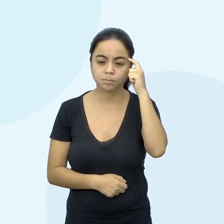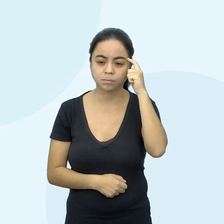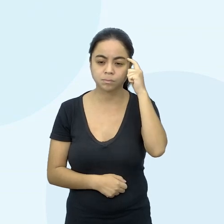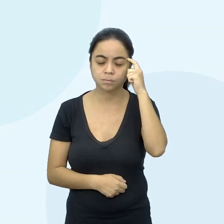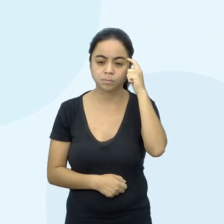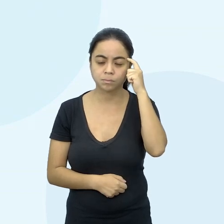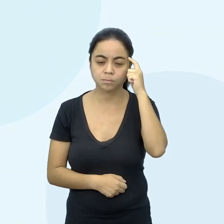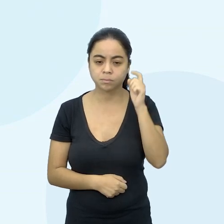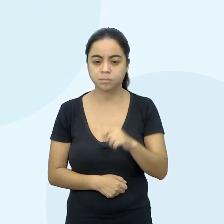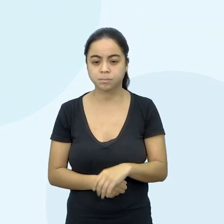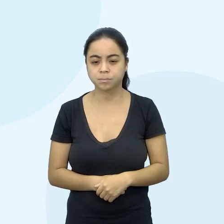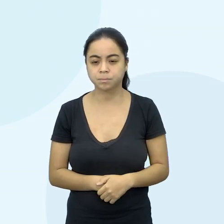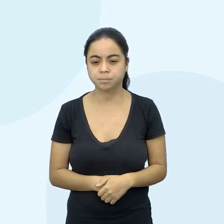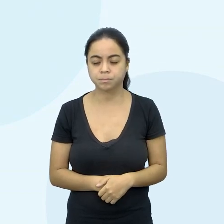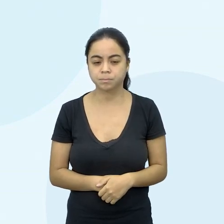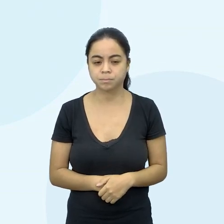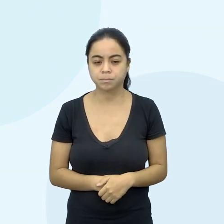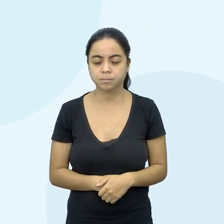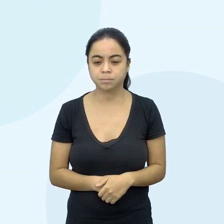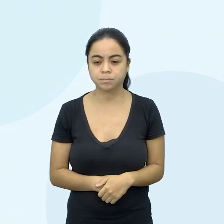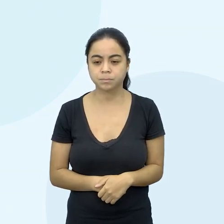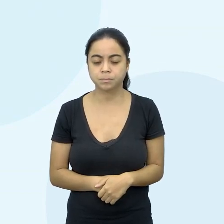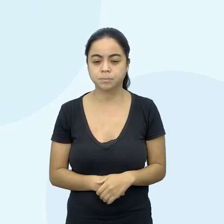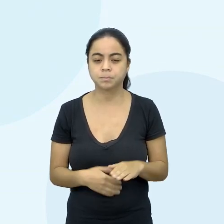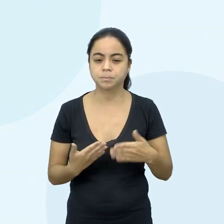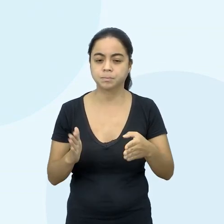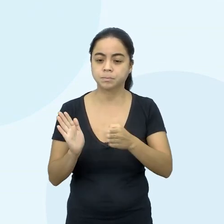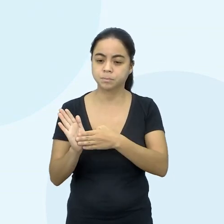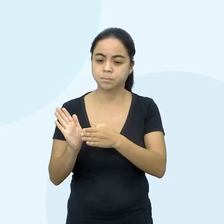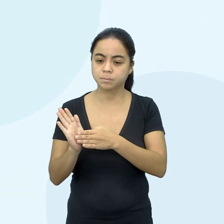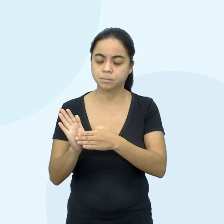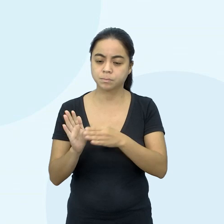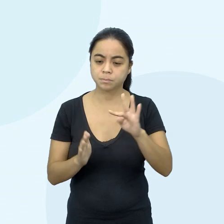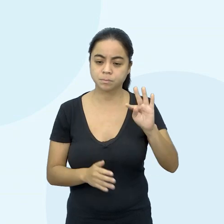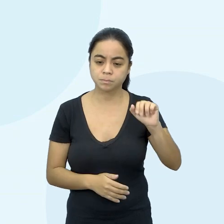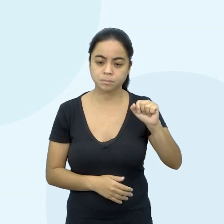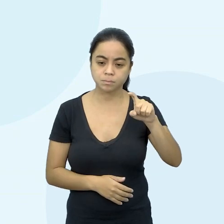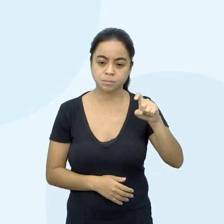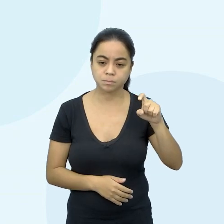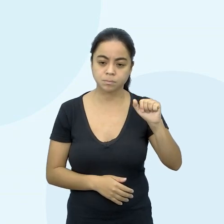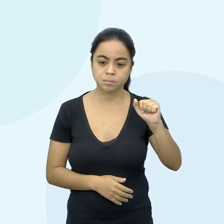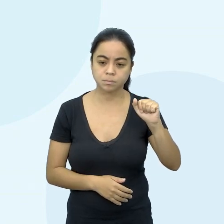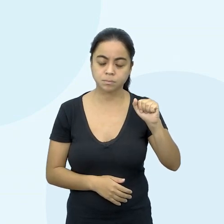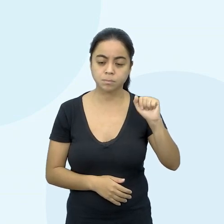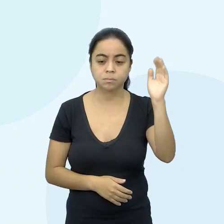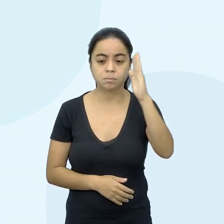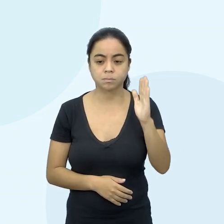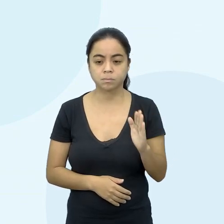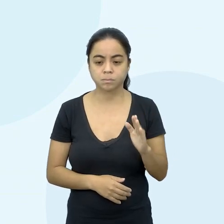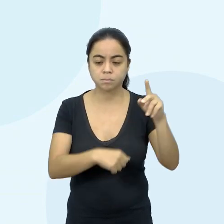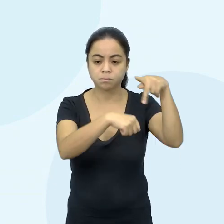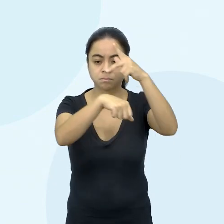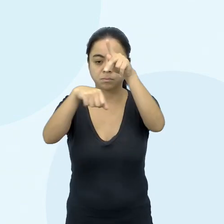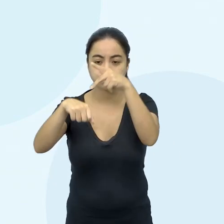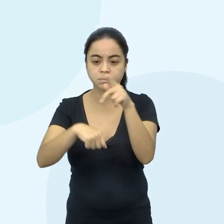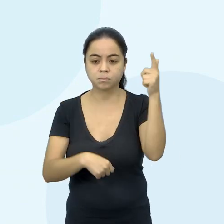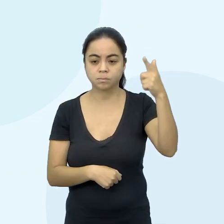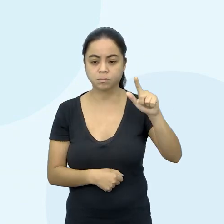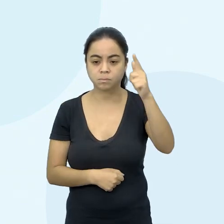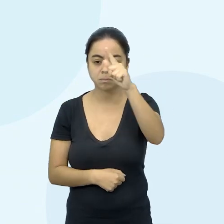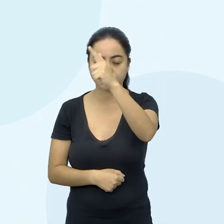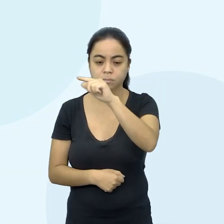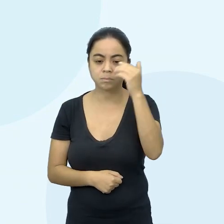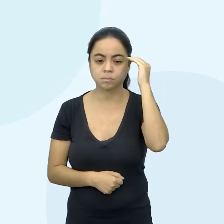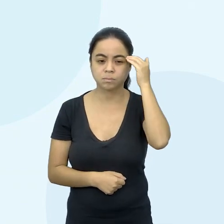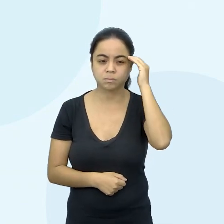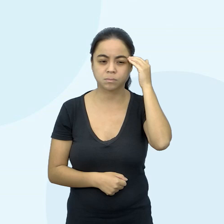da Viola, é pensar nessa questão mesmo, taxas do Brasil e de outros índices, né, do Brasil e do outro, é compreender as